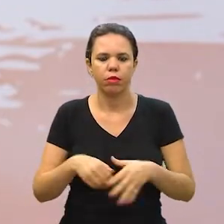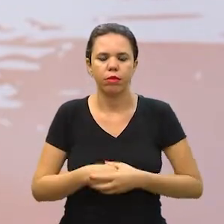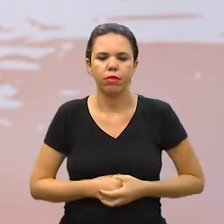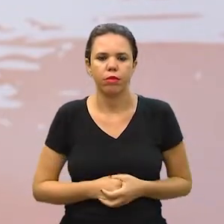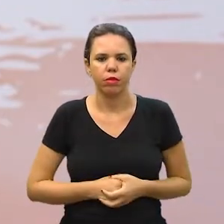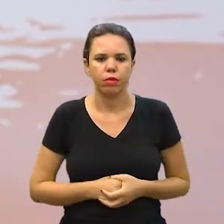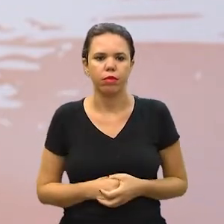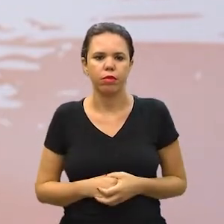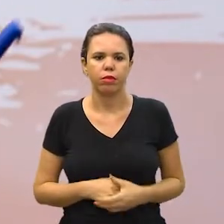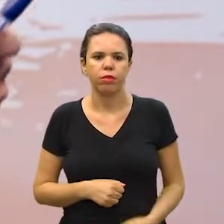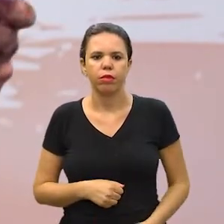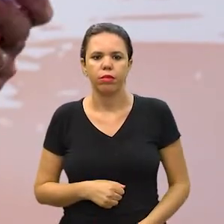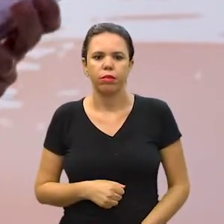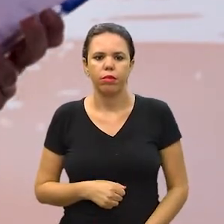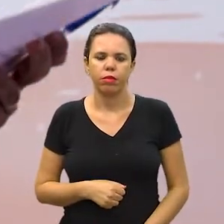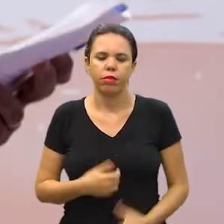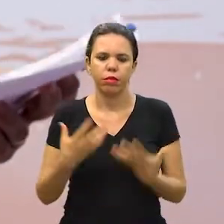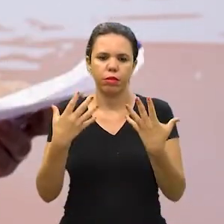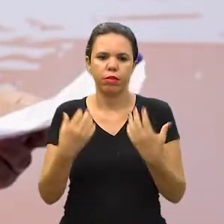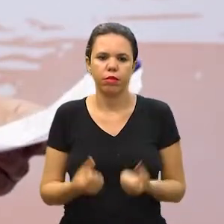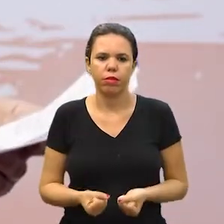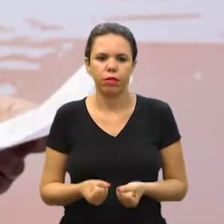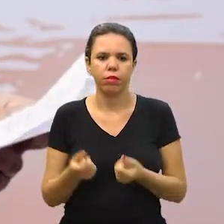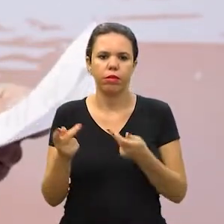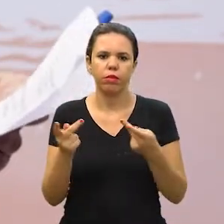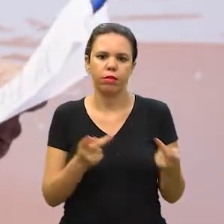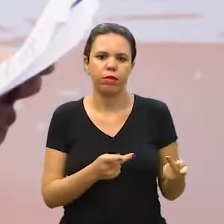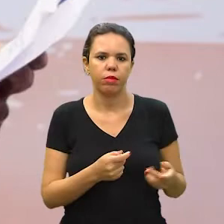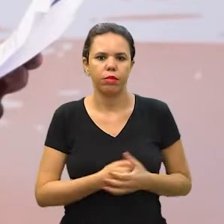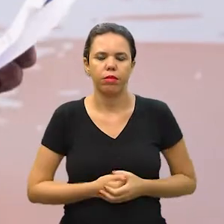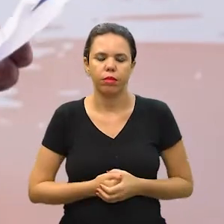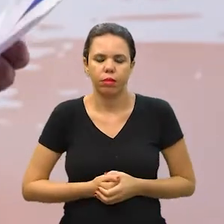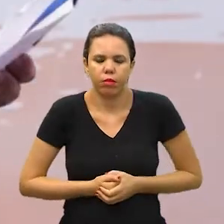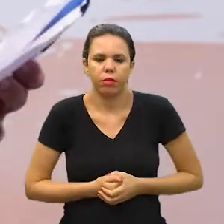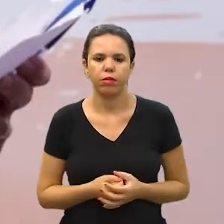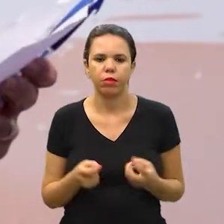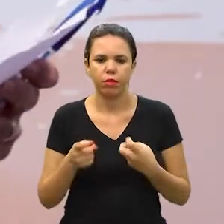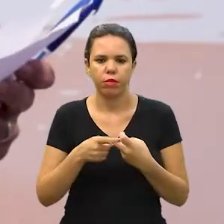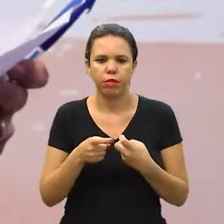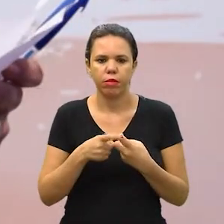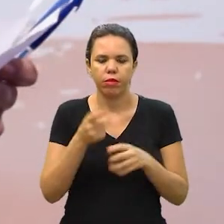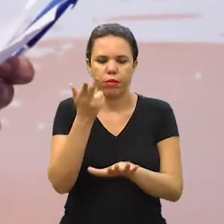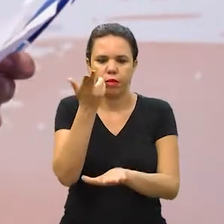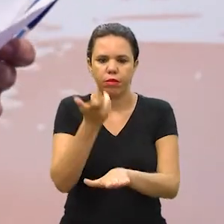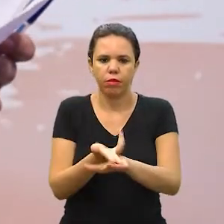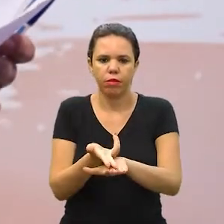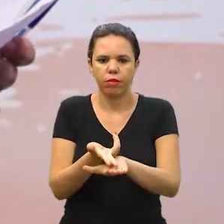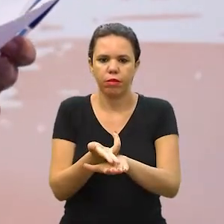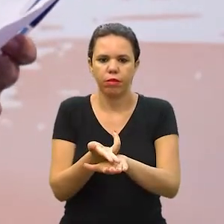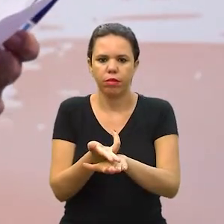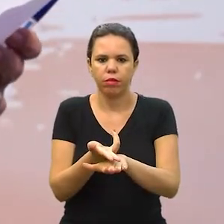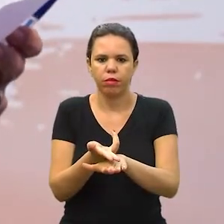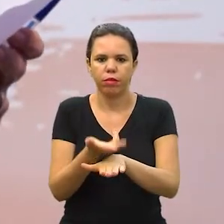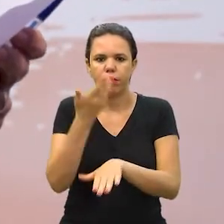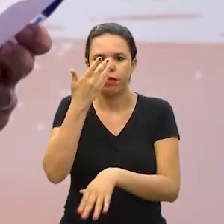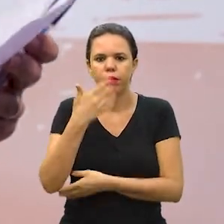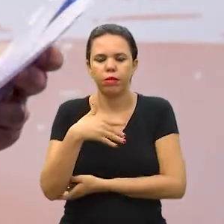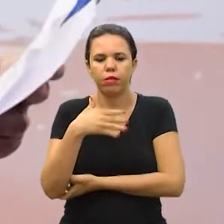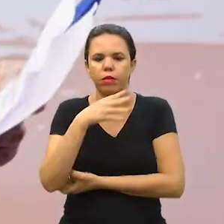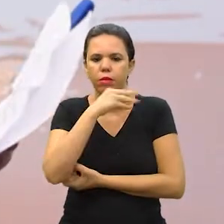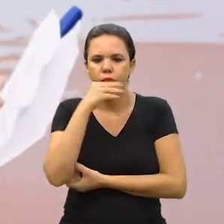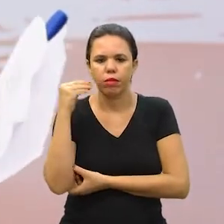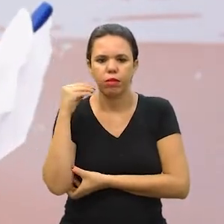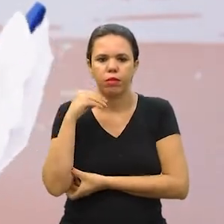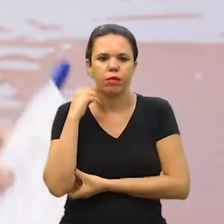de Covid-19. A Priscila aceitou o nosso convite, ela que é médica psiquiatra e psiquiatra da infância